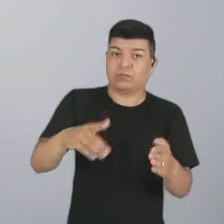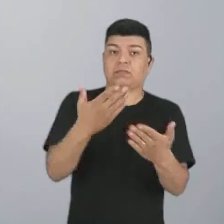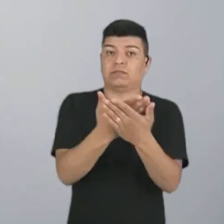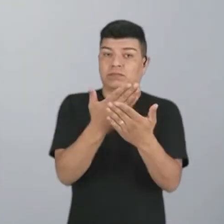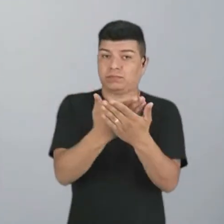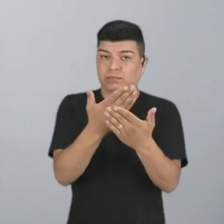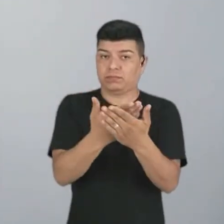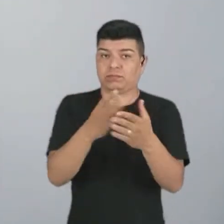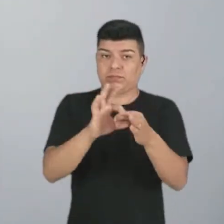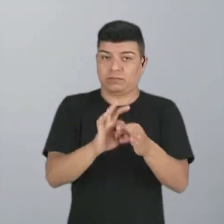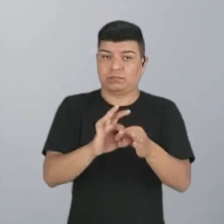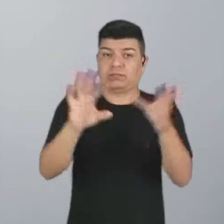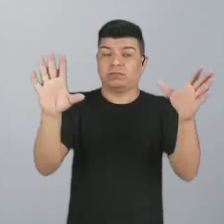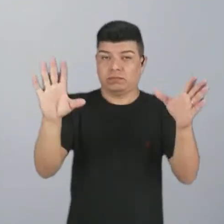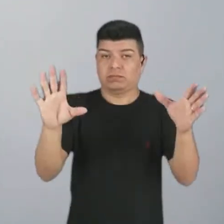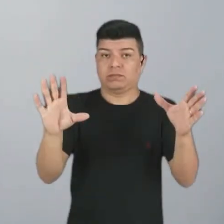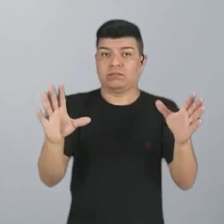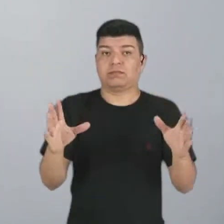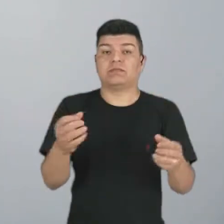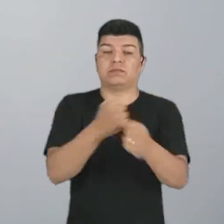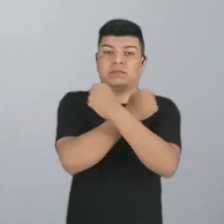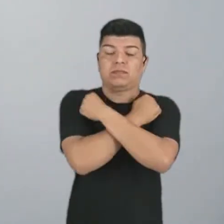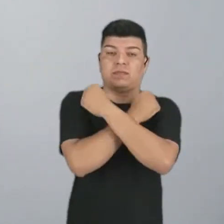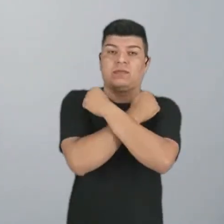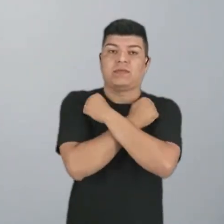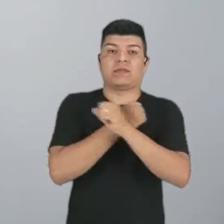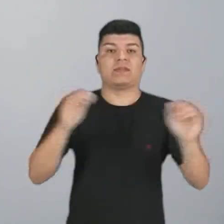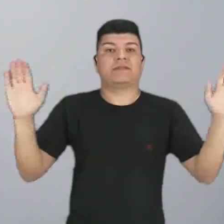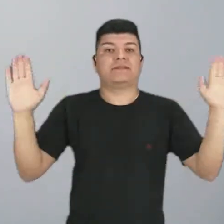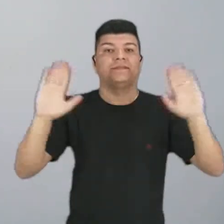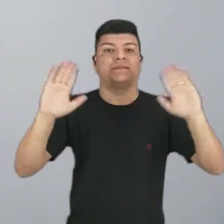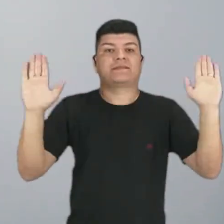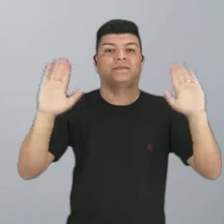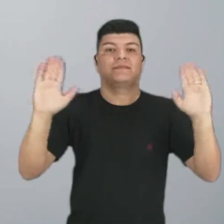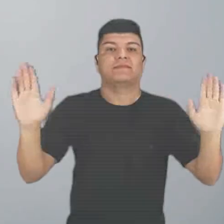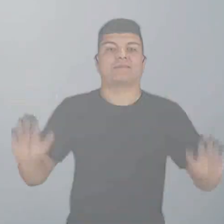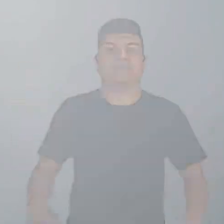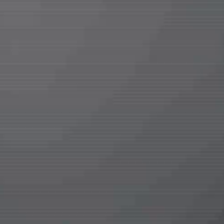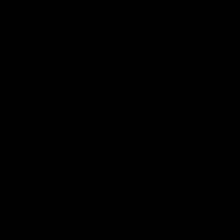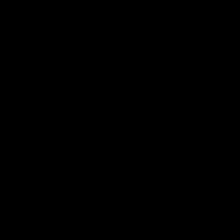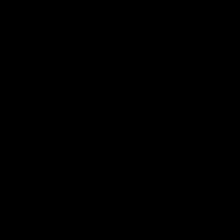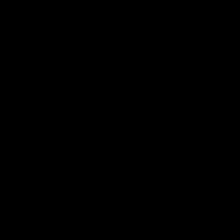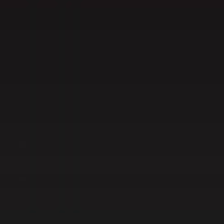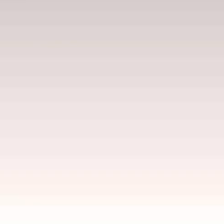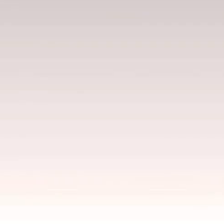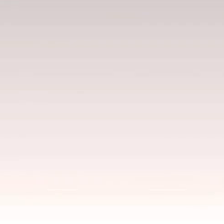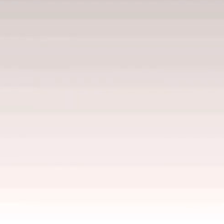outras disponíveis para a sua série. Fica aqui o meu forte abraço e até a próxima aula. Valeu!